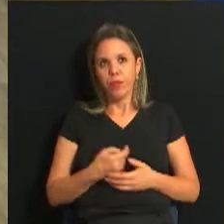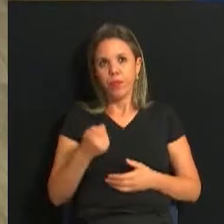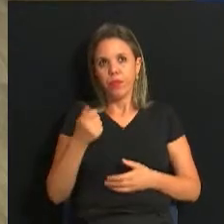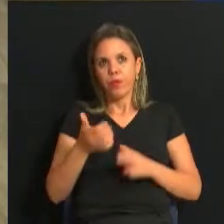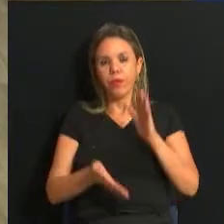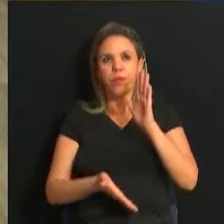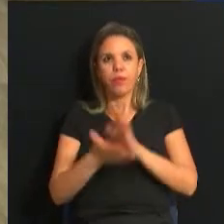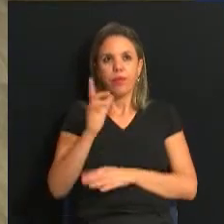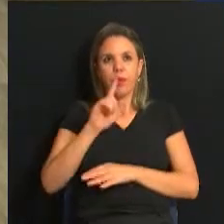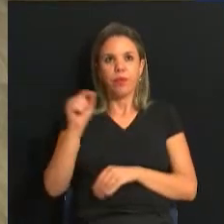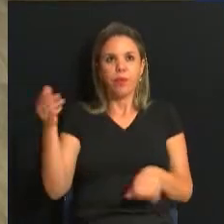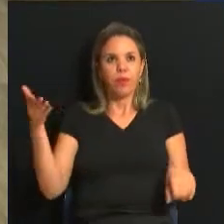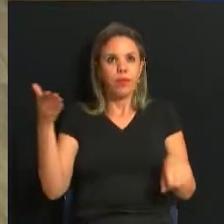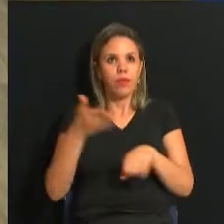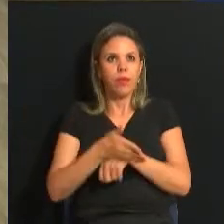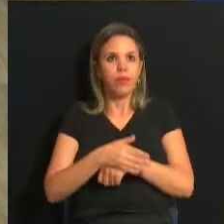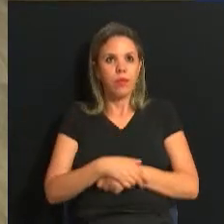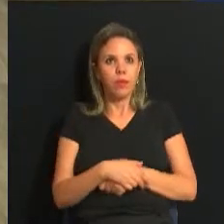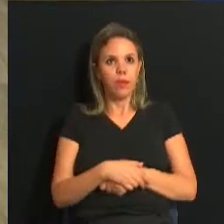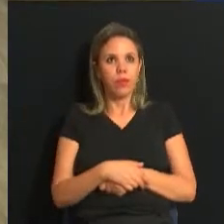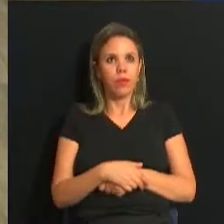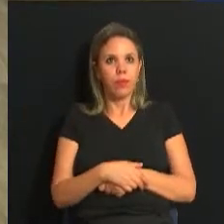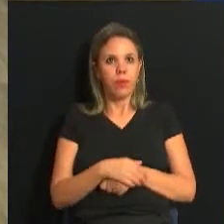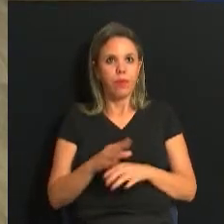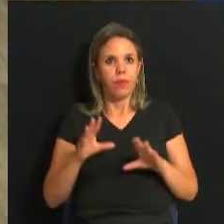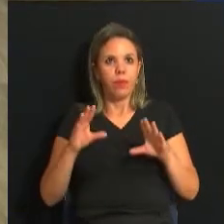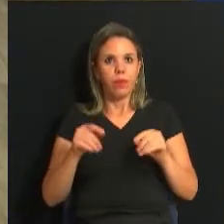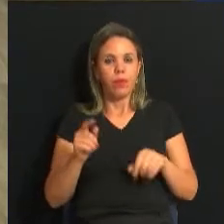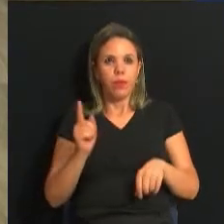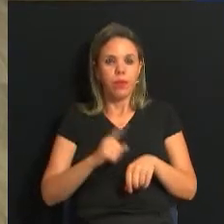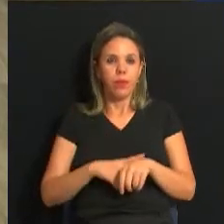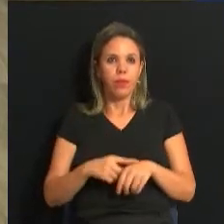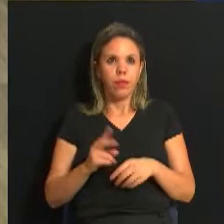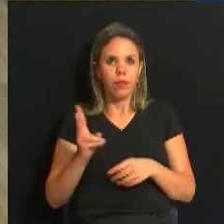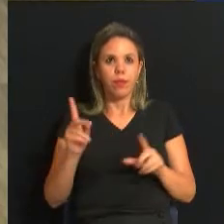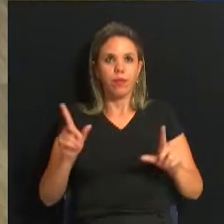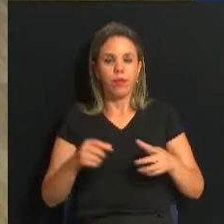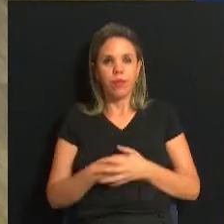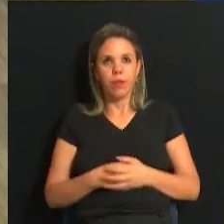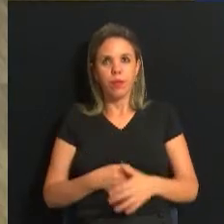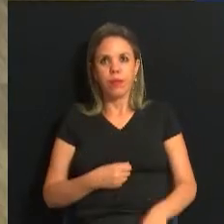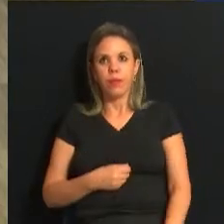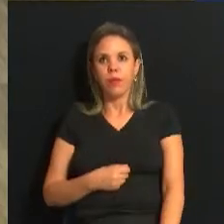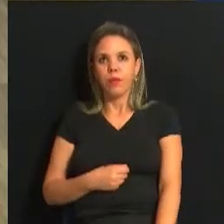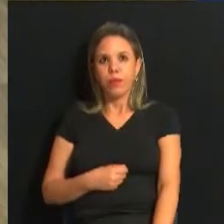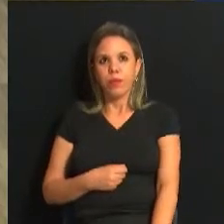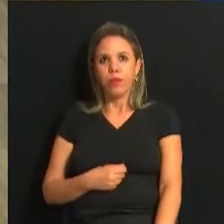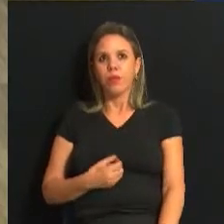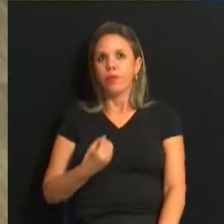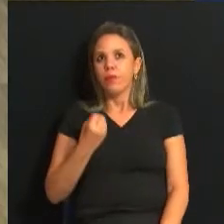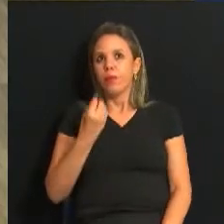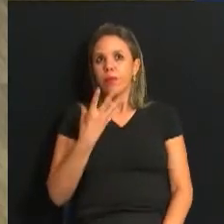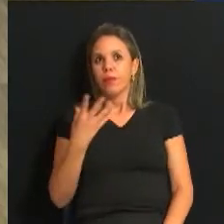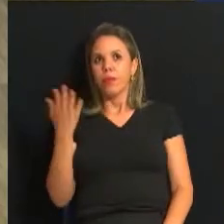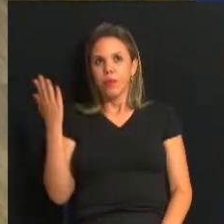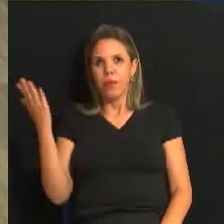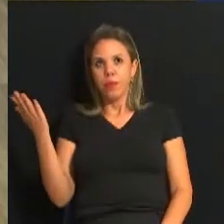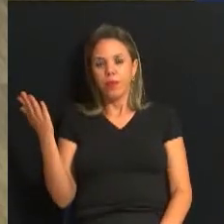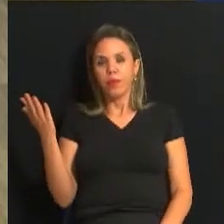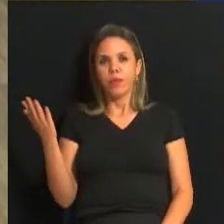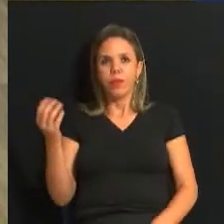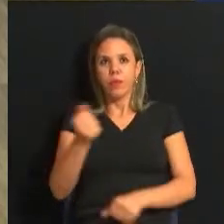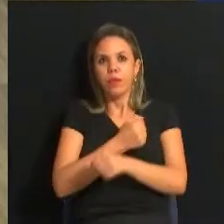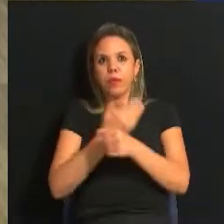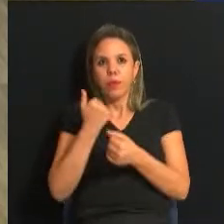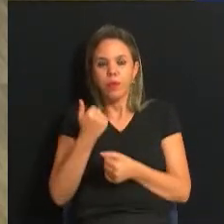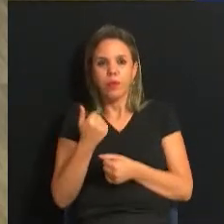para indo para lá, viu, É à Mina noite, Abreu? É Gabriel. à noite só, É à então noite. continua Dá aqui tempo, no nosso calma. telejornal. Então, uma ótima opção aí gastronômica para você na